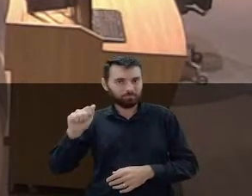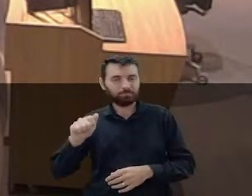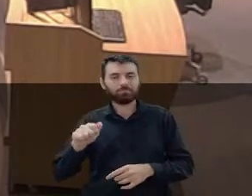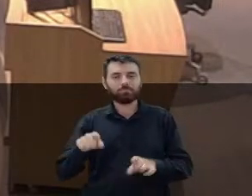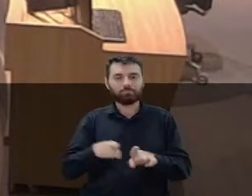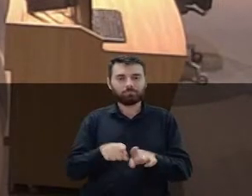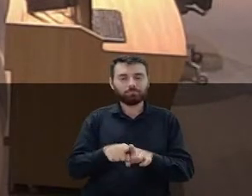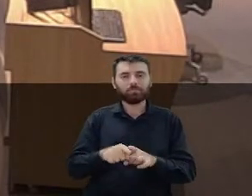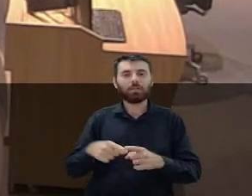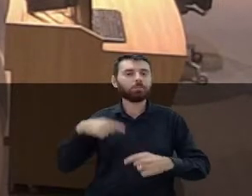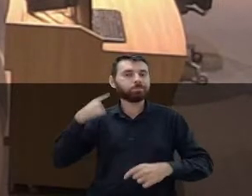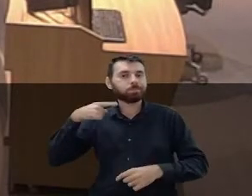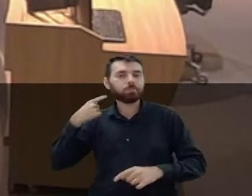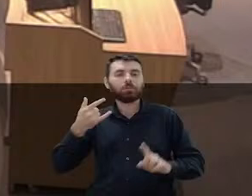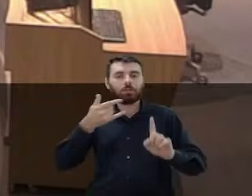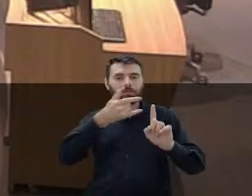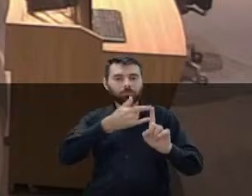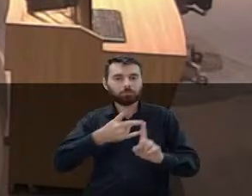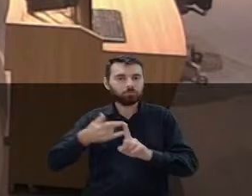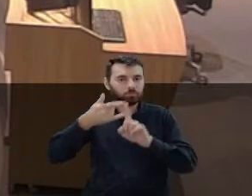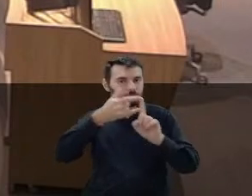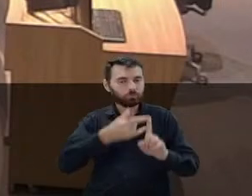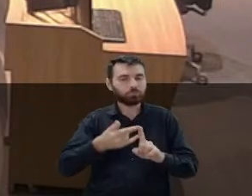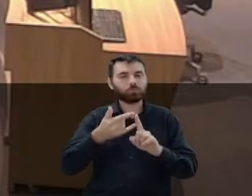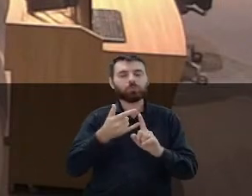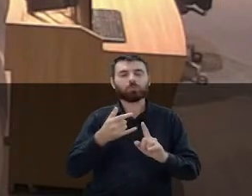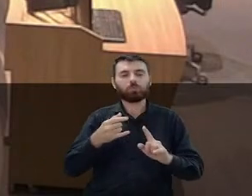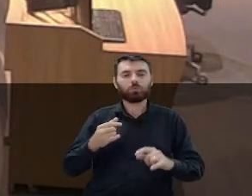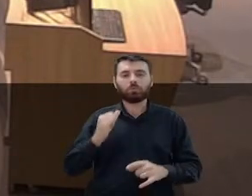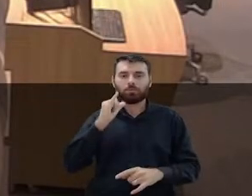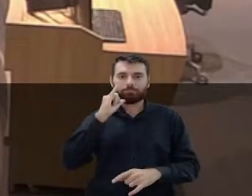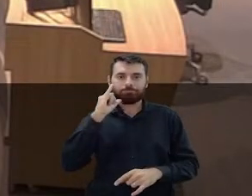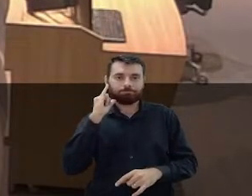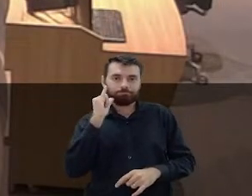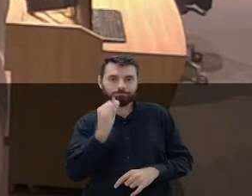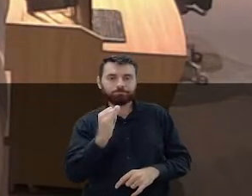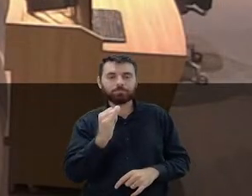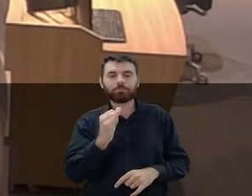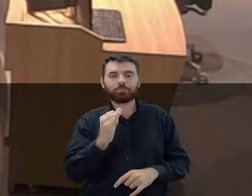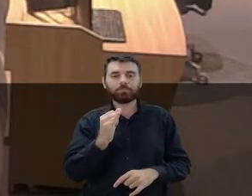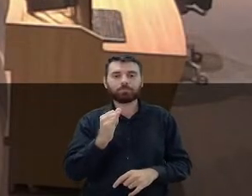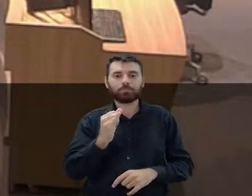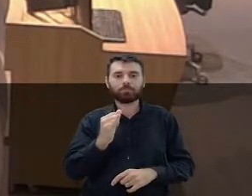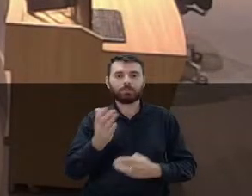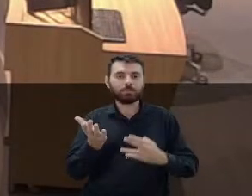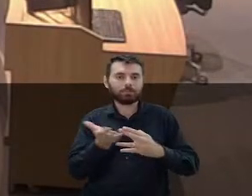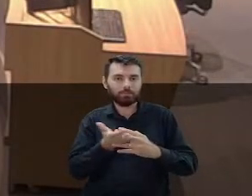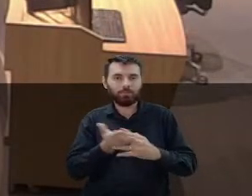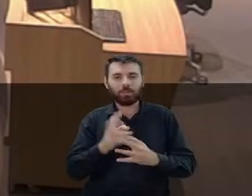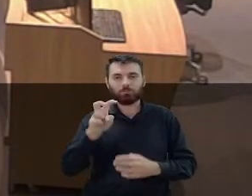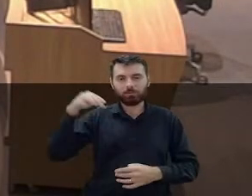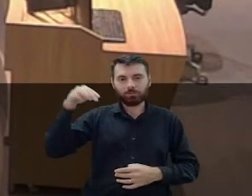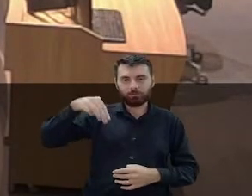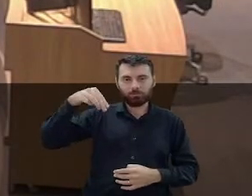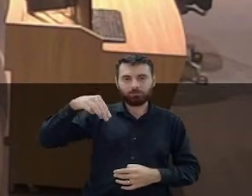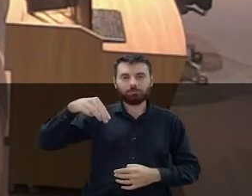no modo telepresencial. É, vou suspender a sessão por 5 minutinhos.